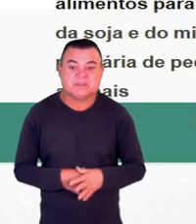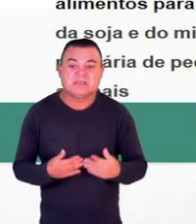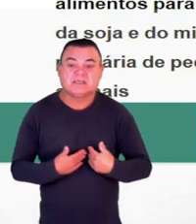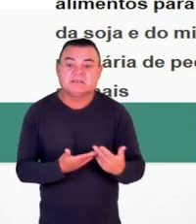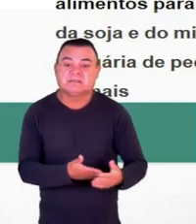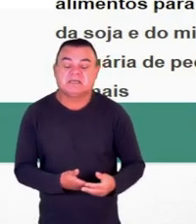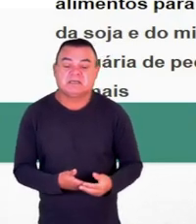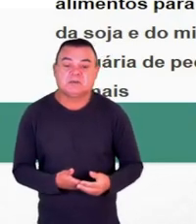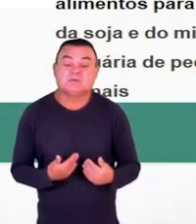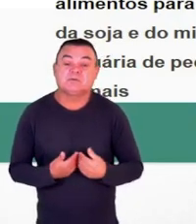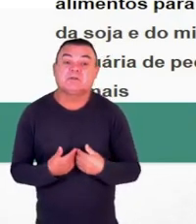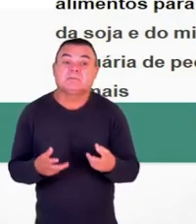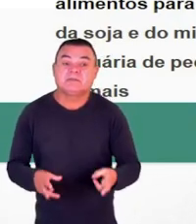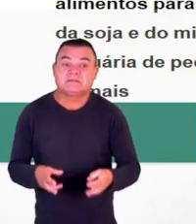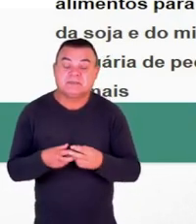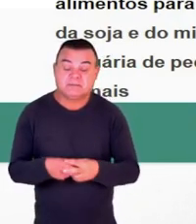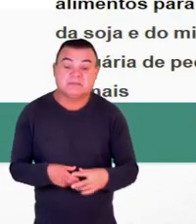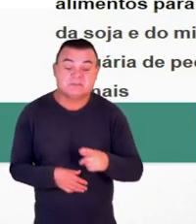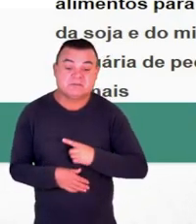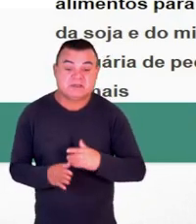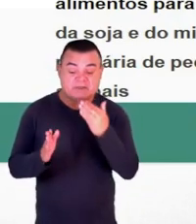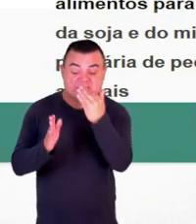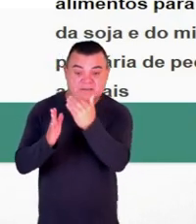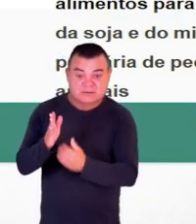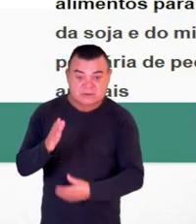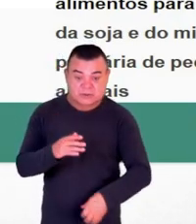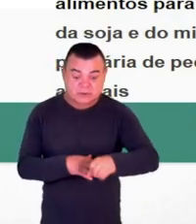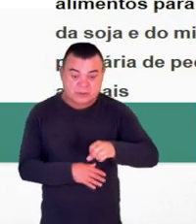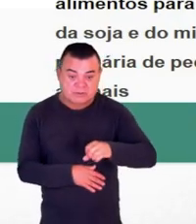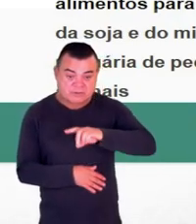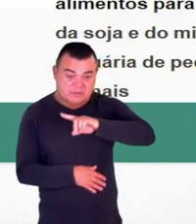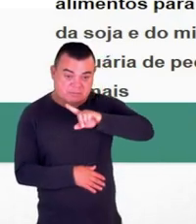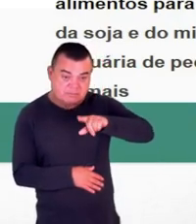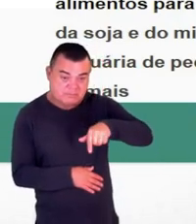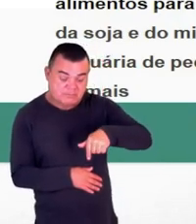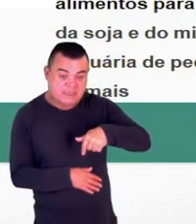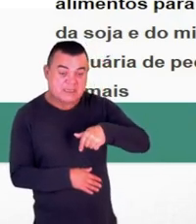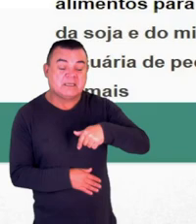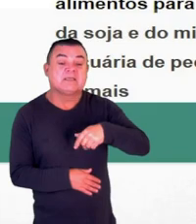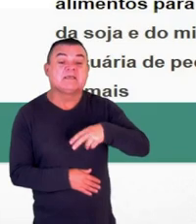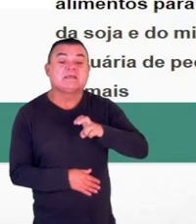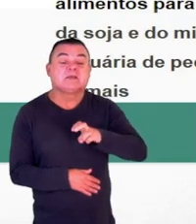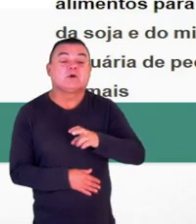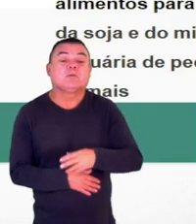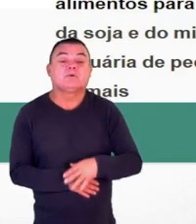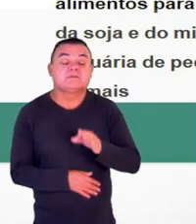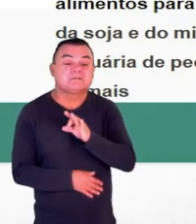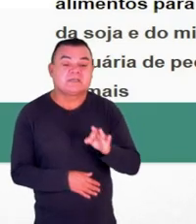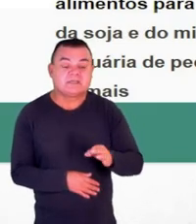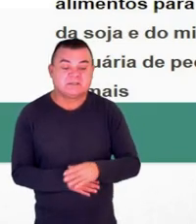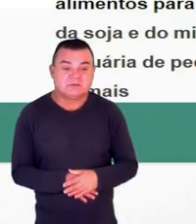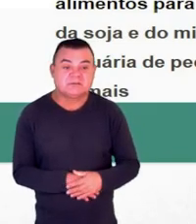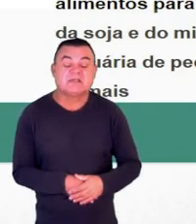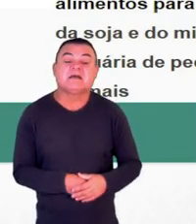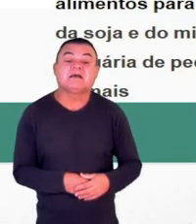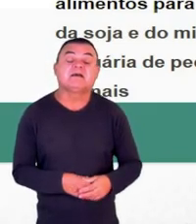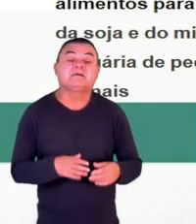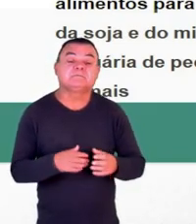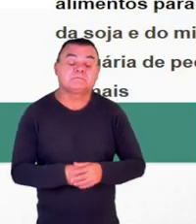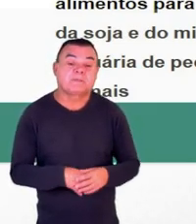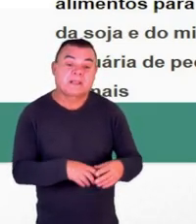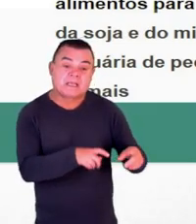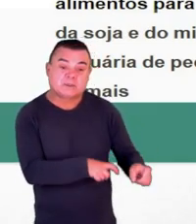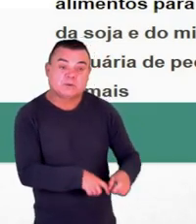gente vê que teve uma redução de 99,5% no número de estabelecimentos da Agricultura Familiar e a área de produção da